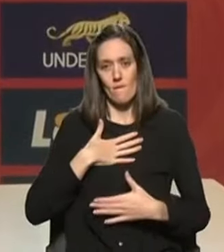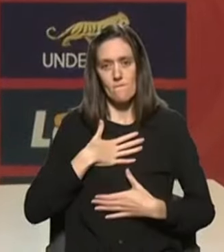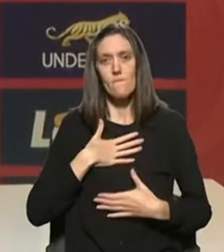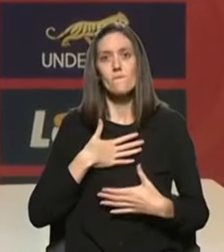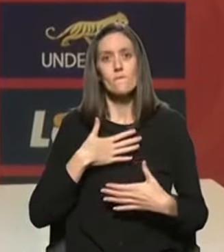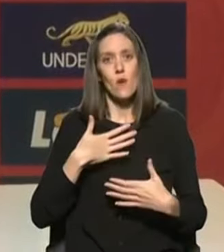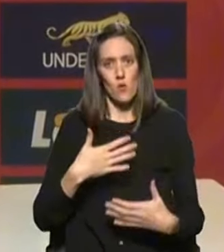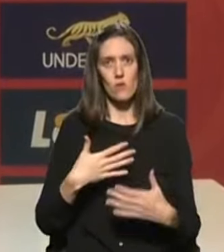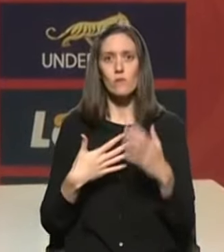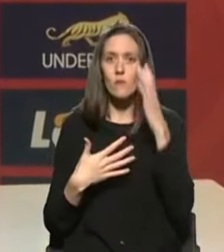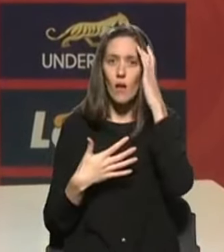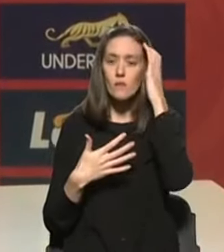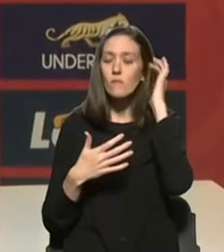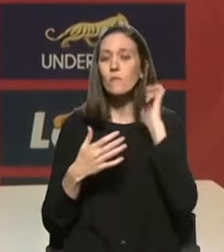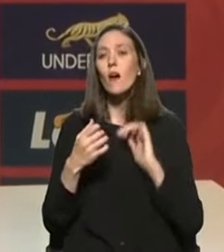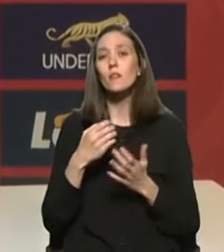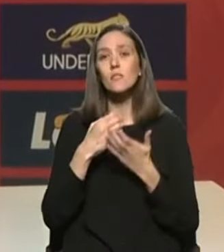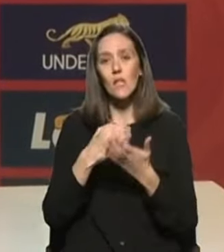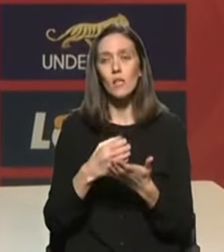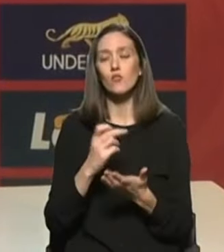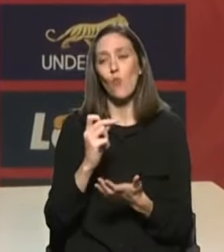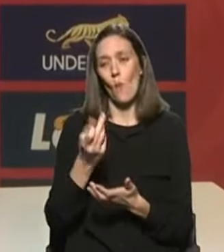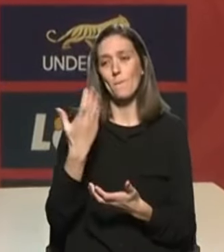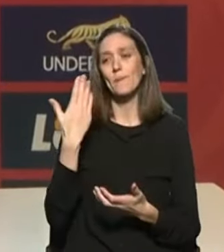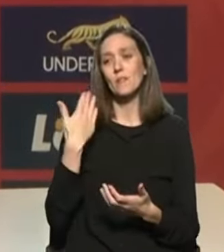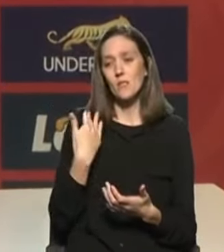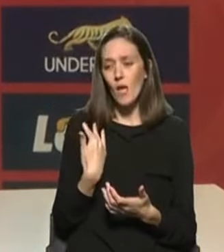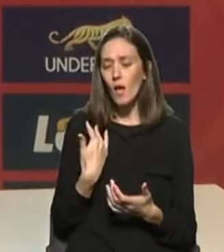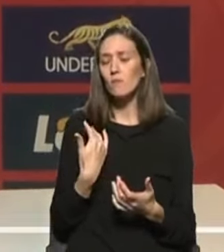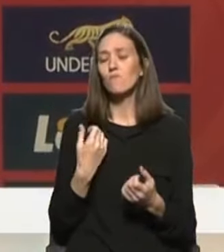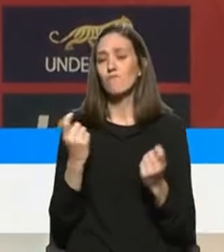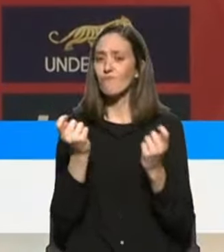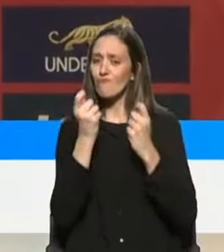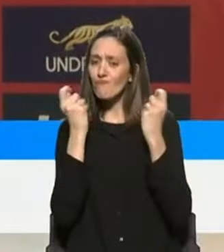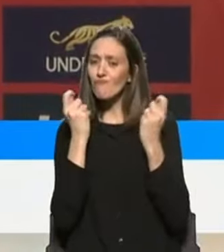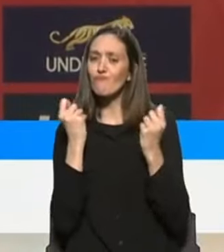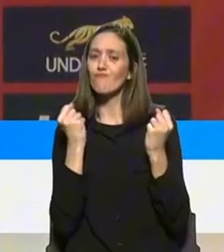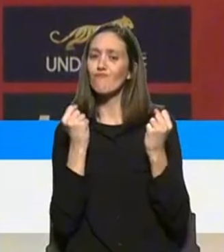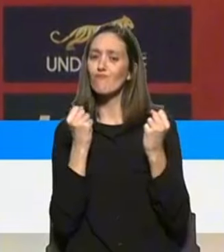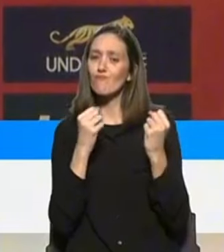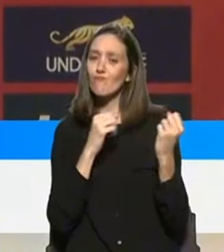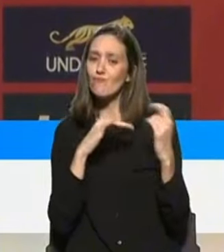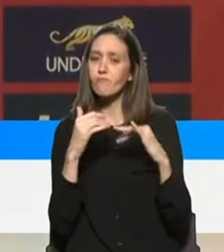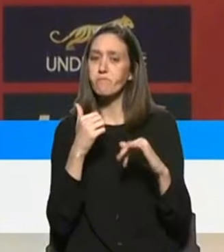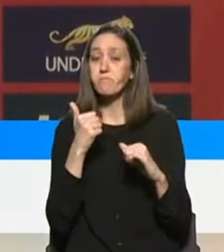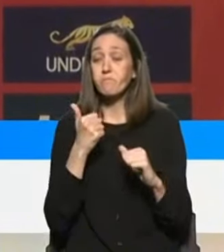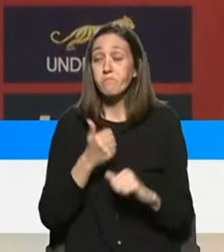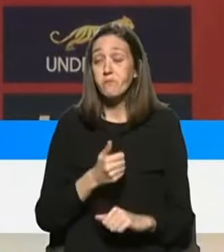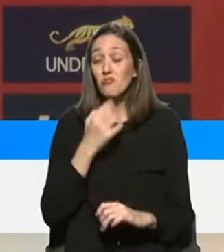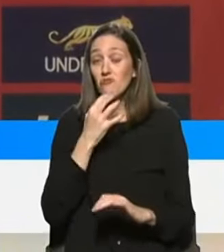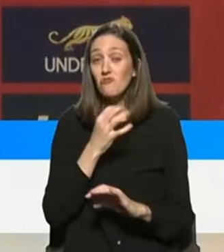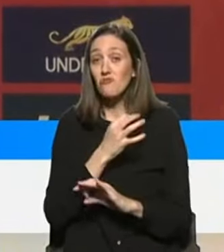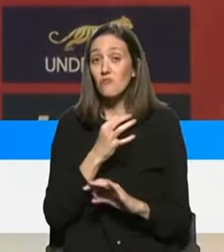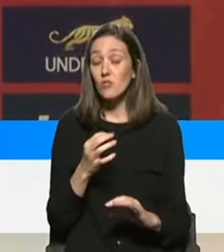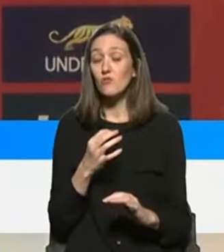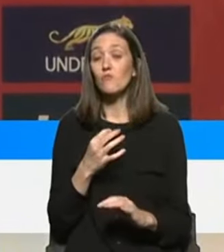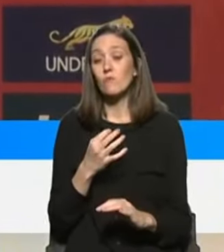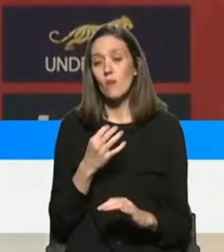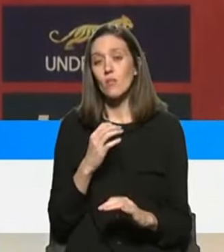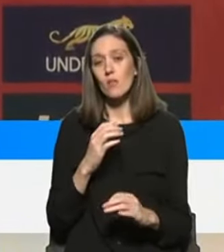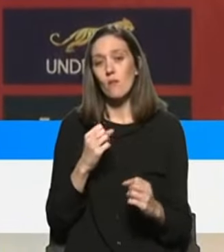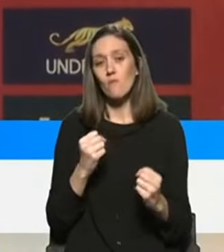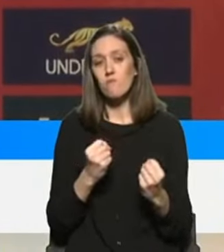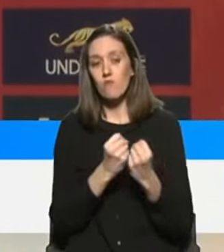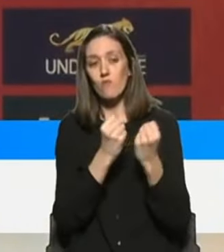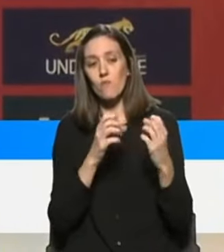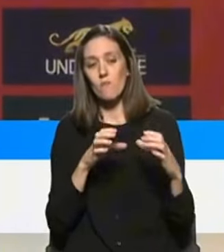naquilo que é a taça. Já o ano passado fizemos uma excelente campanha, este ano também gostávamos de fazer. Sabemos que vamos a encontrar um adversário